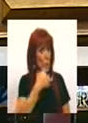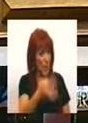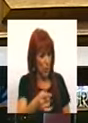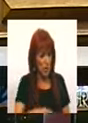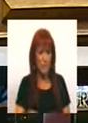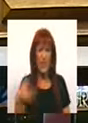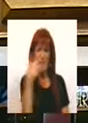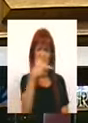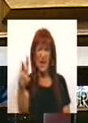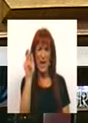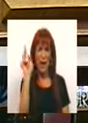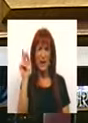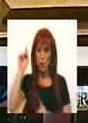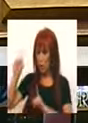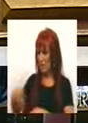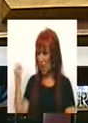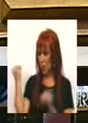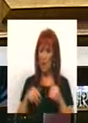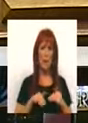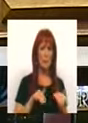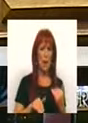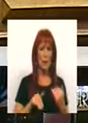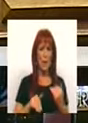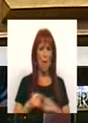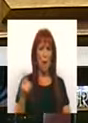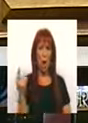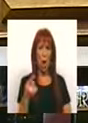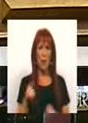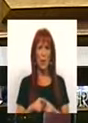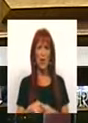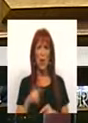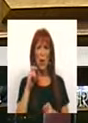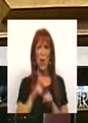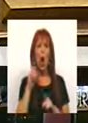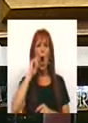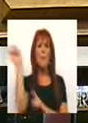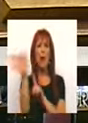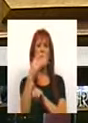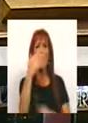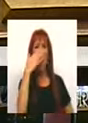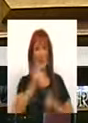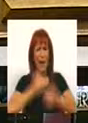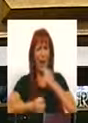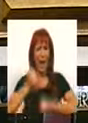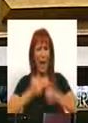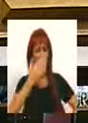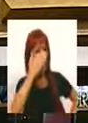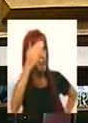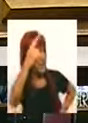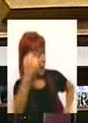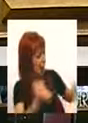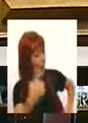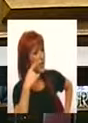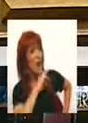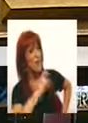há 100 anos, quando começaram a circular automóveis, era obrigatório ir um homem com uma bandeirinha à frente a correr à frente do automóvel